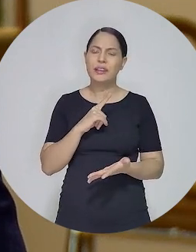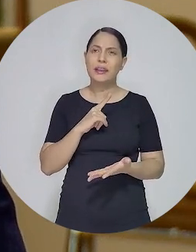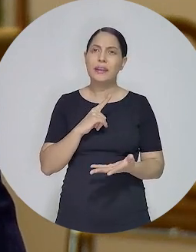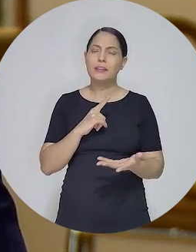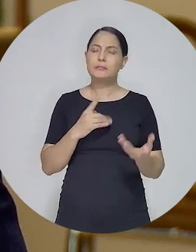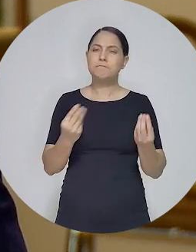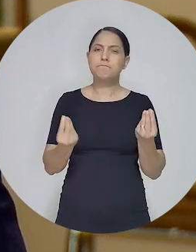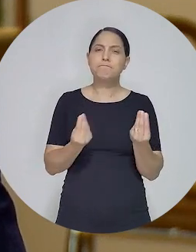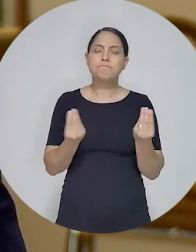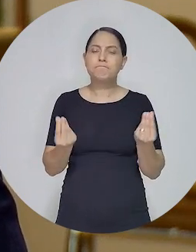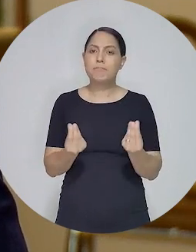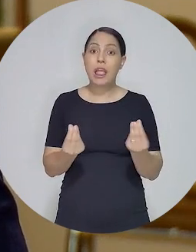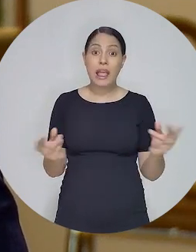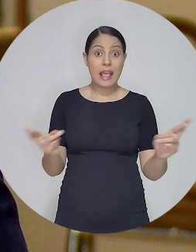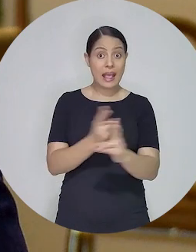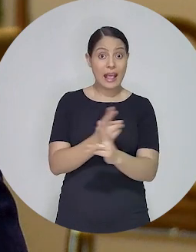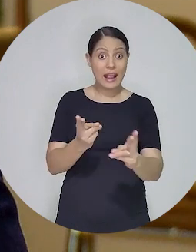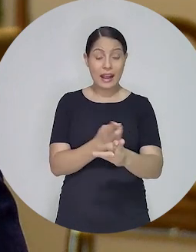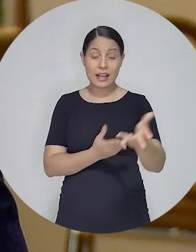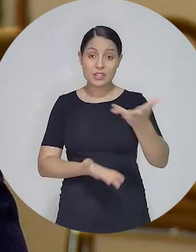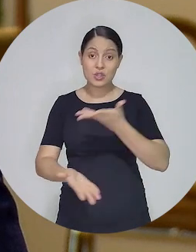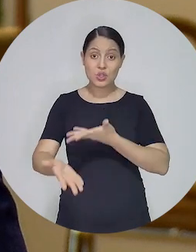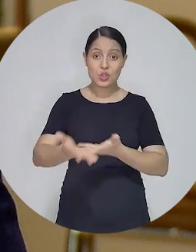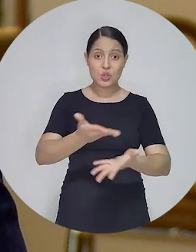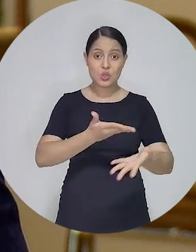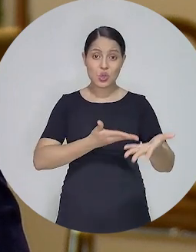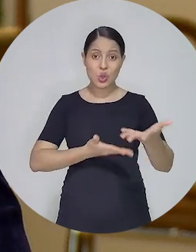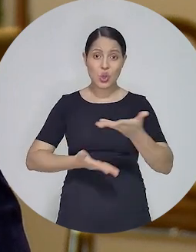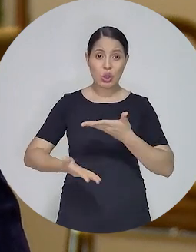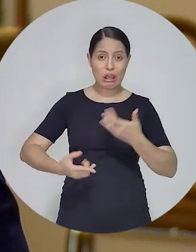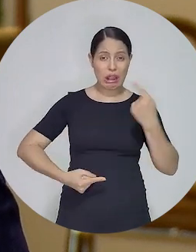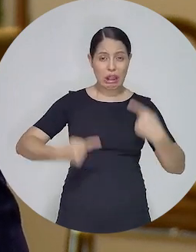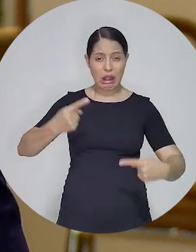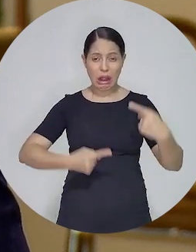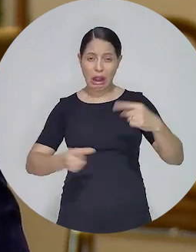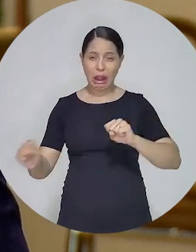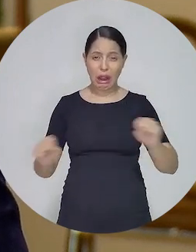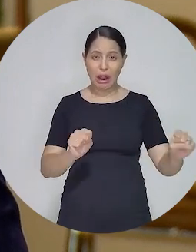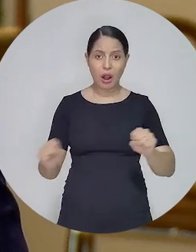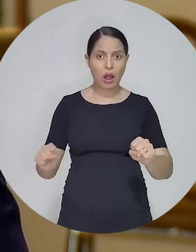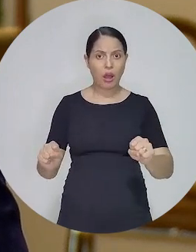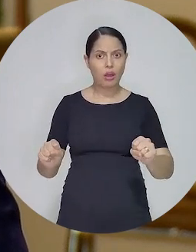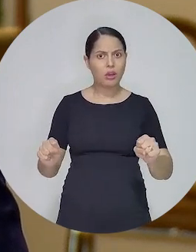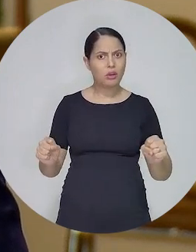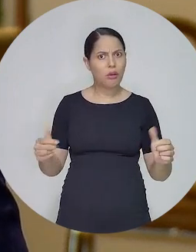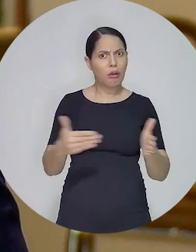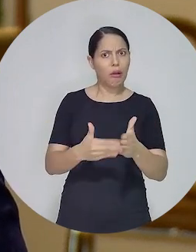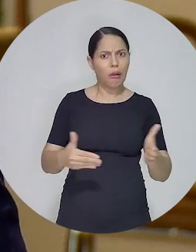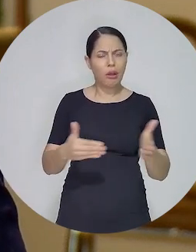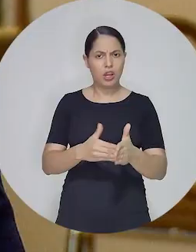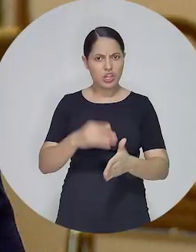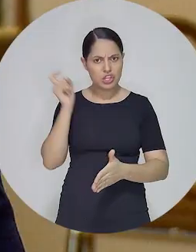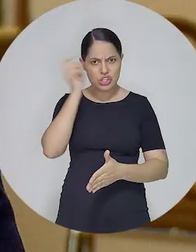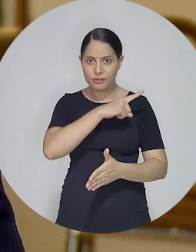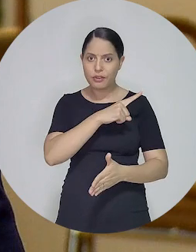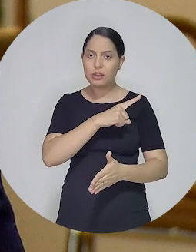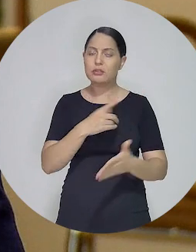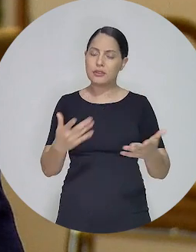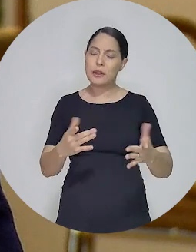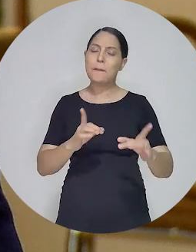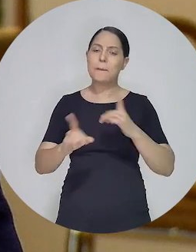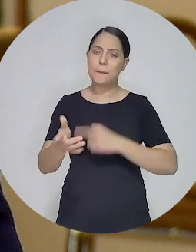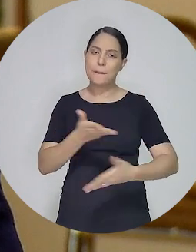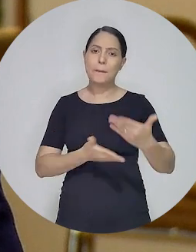se nós tensionarmos as relações, certamente tudo será mais difícil de conseguirmos. Eu não consigo